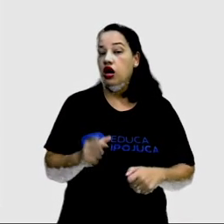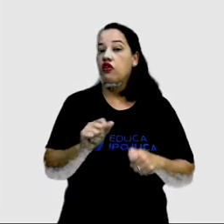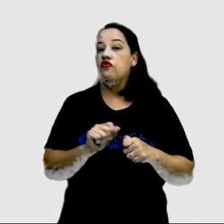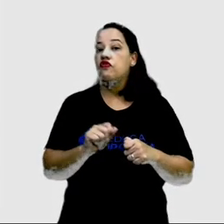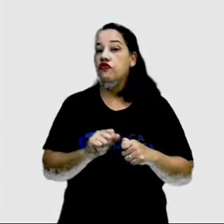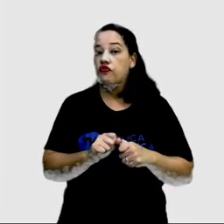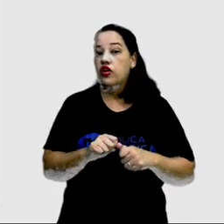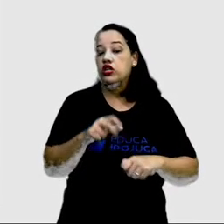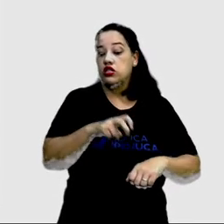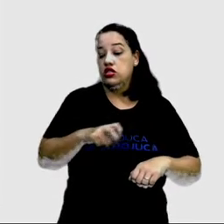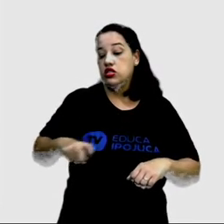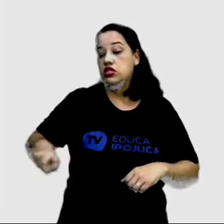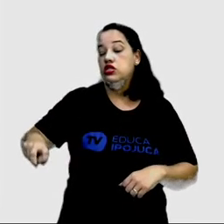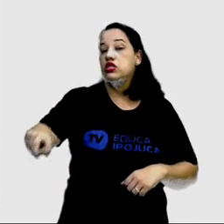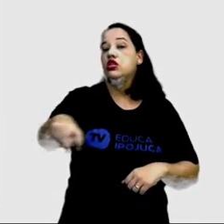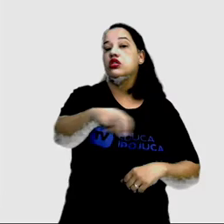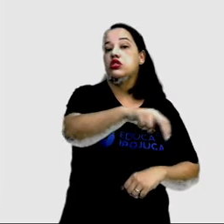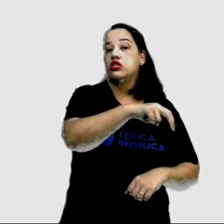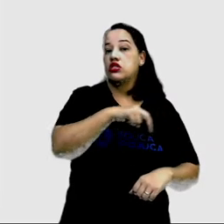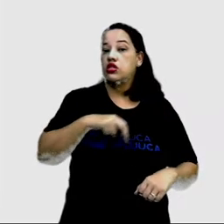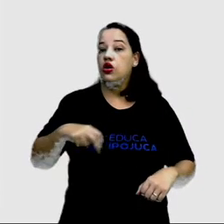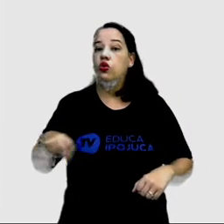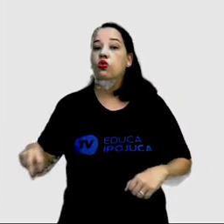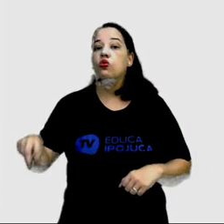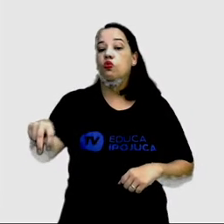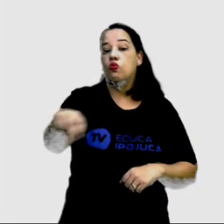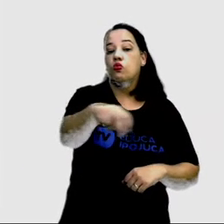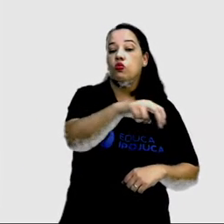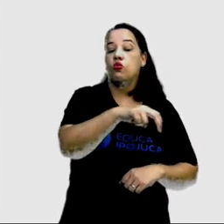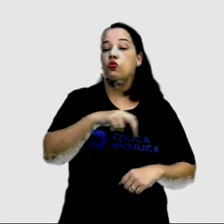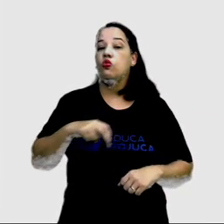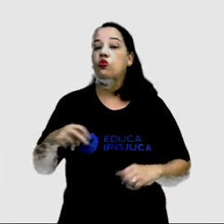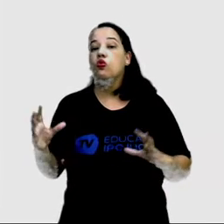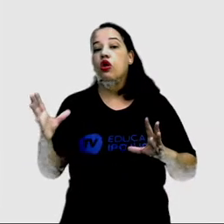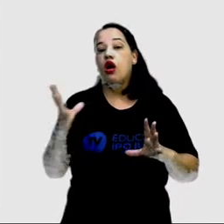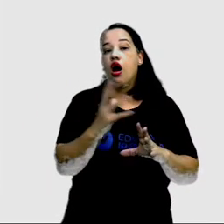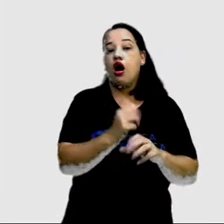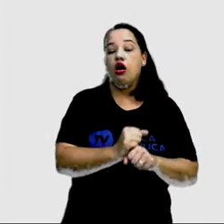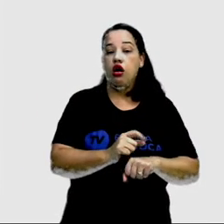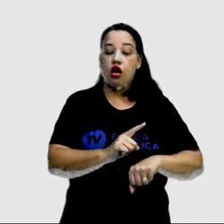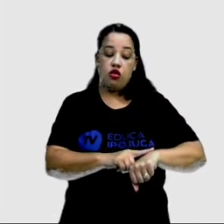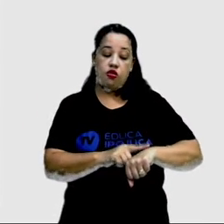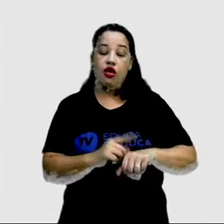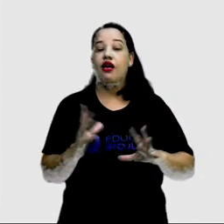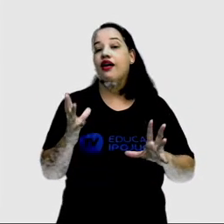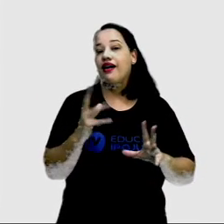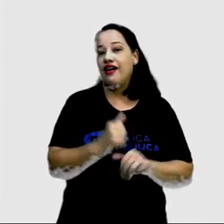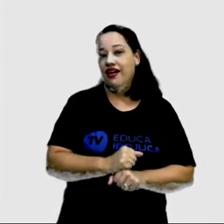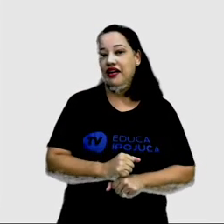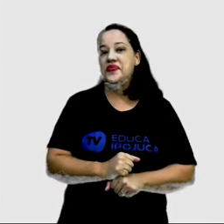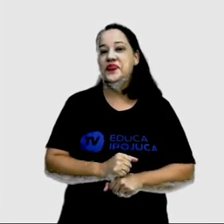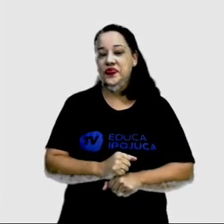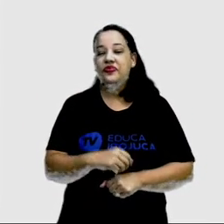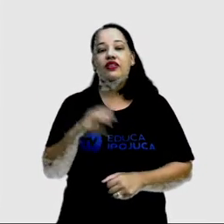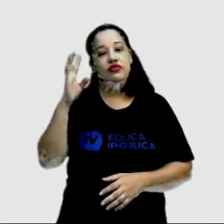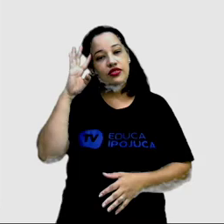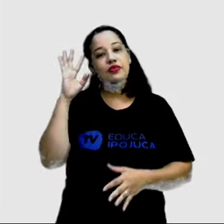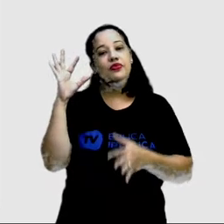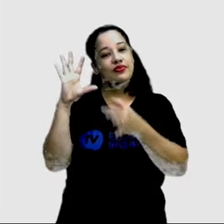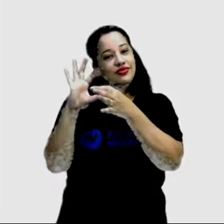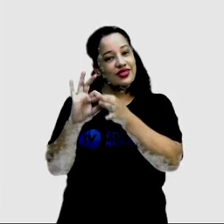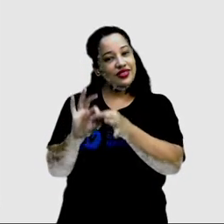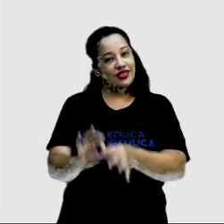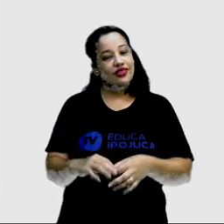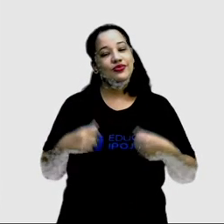ao circular, ao fazer esse circuito correndo no campo de futebol? É só um raciocínio bem legal que você vai fazer essa configuração